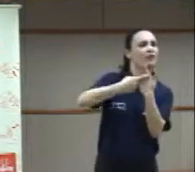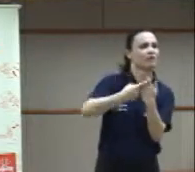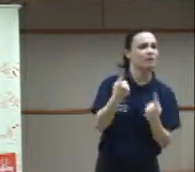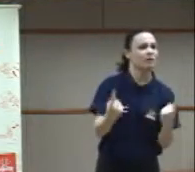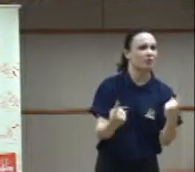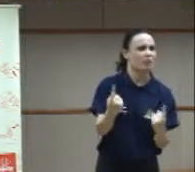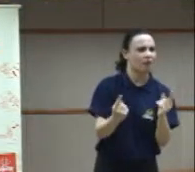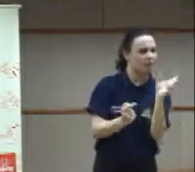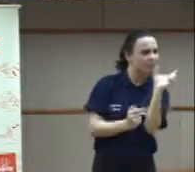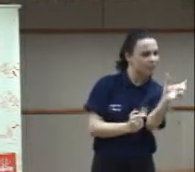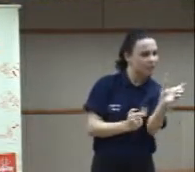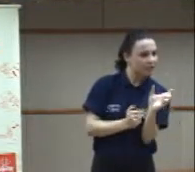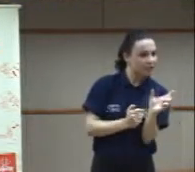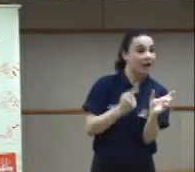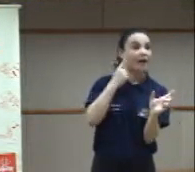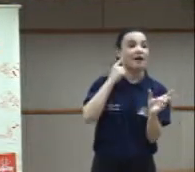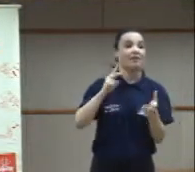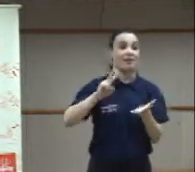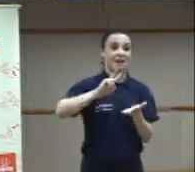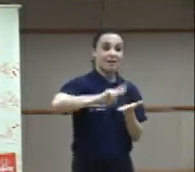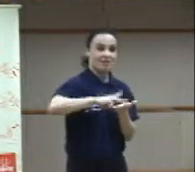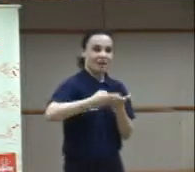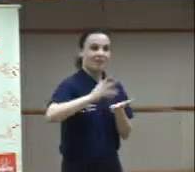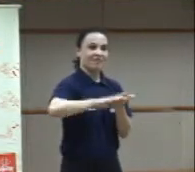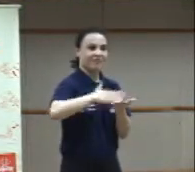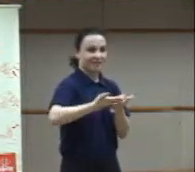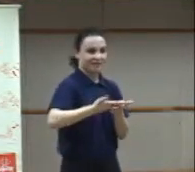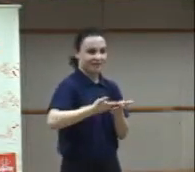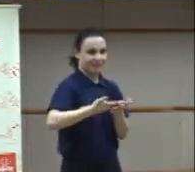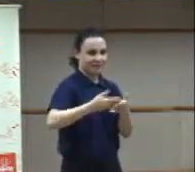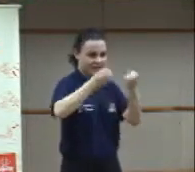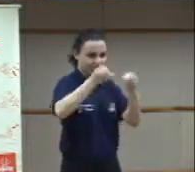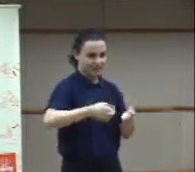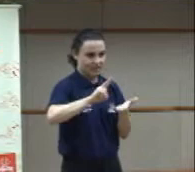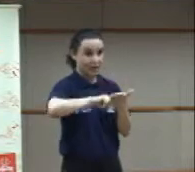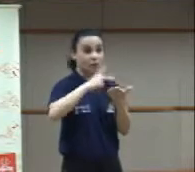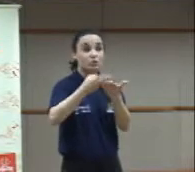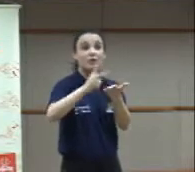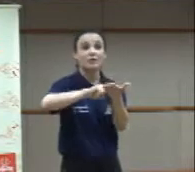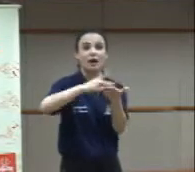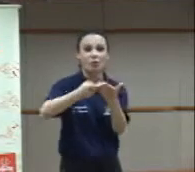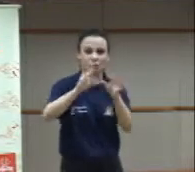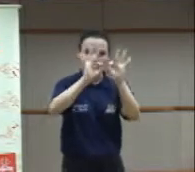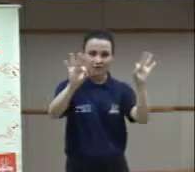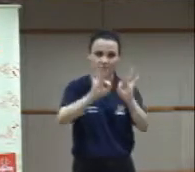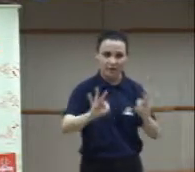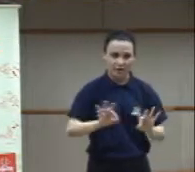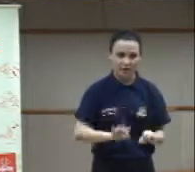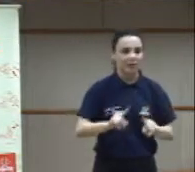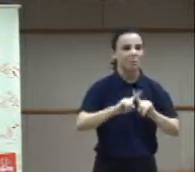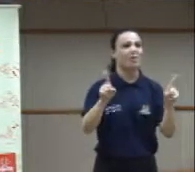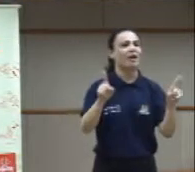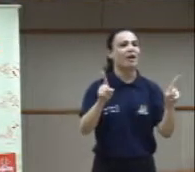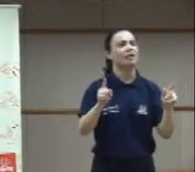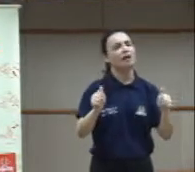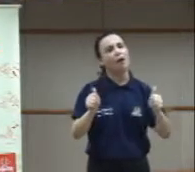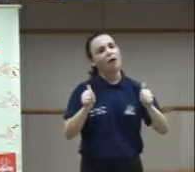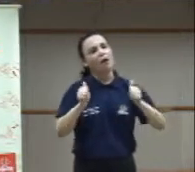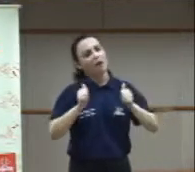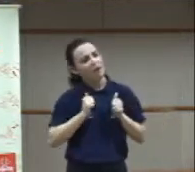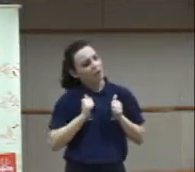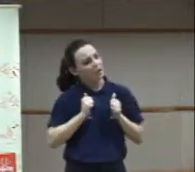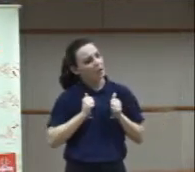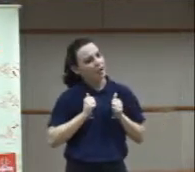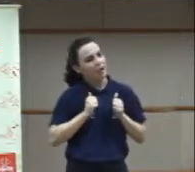nesse momento, é fundamental. Agora, as pessoas surdas também não podem se acomodar e não querer progredir